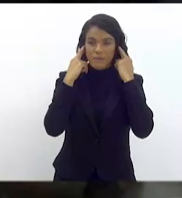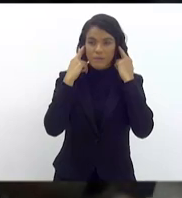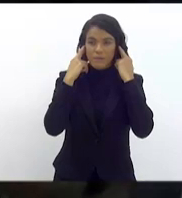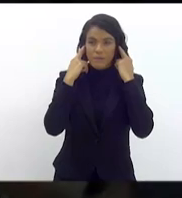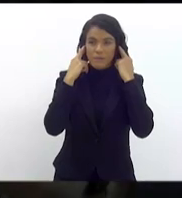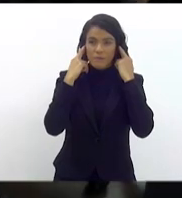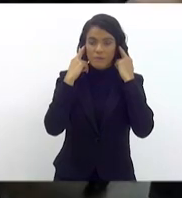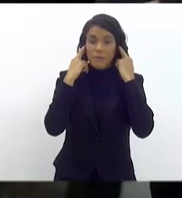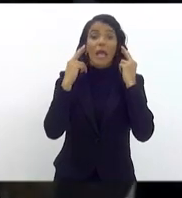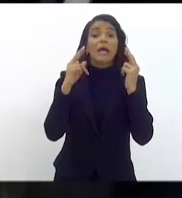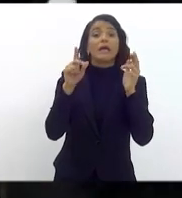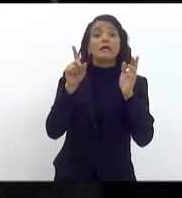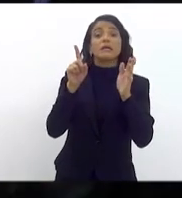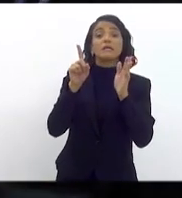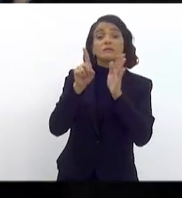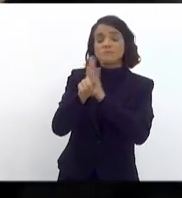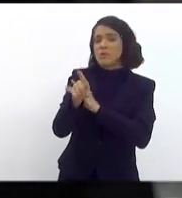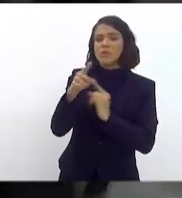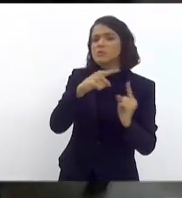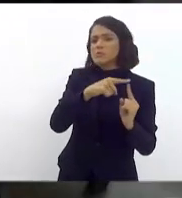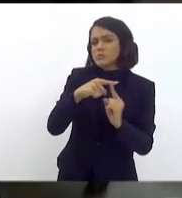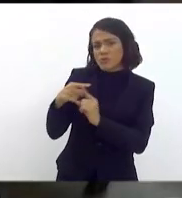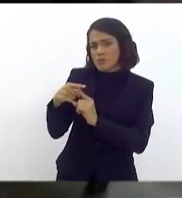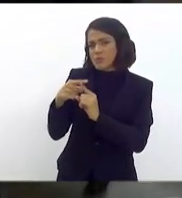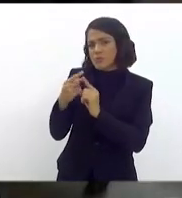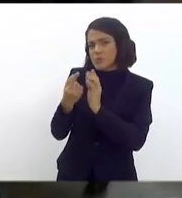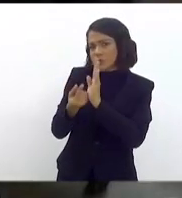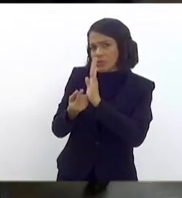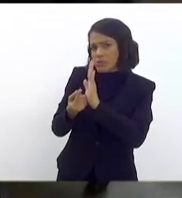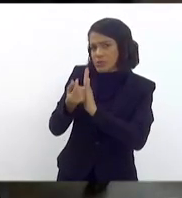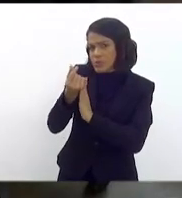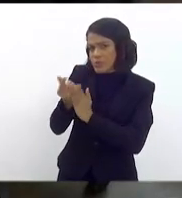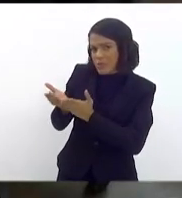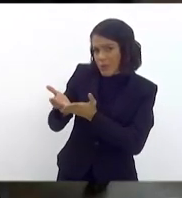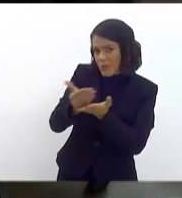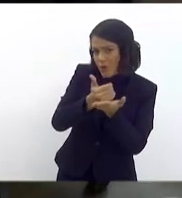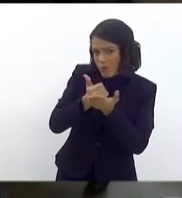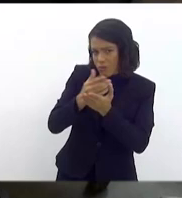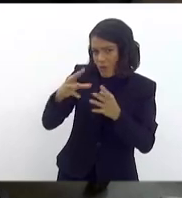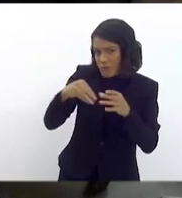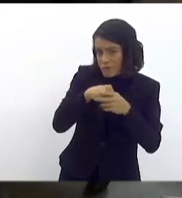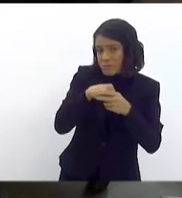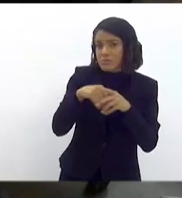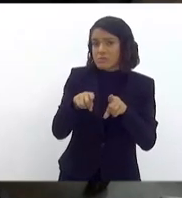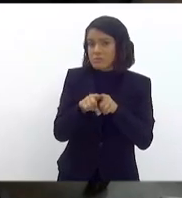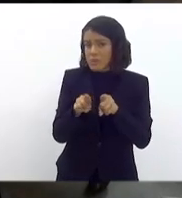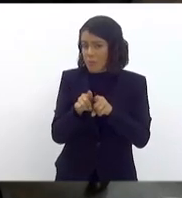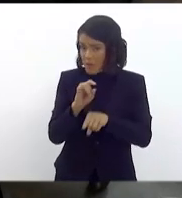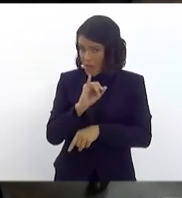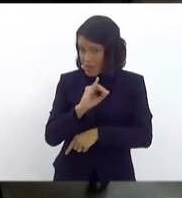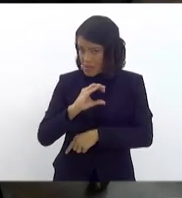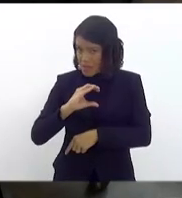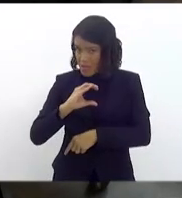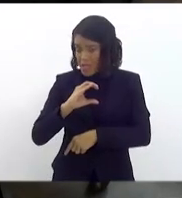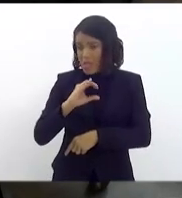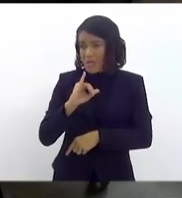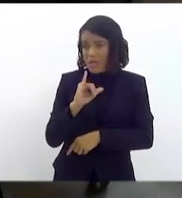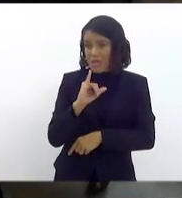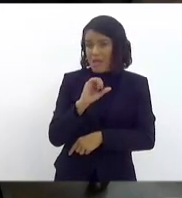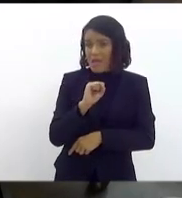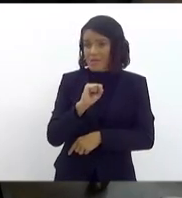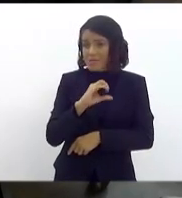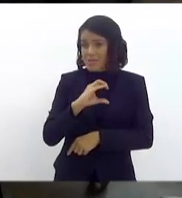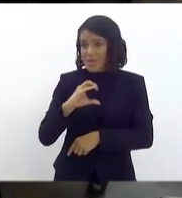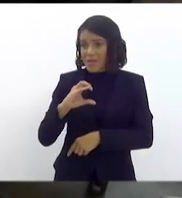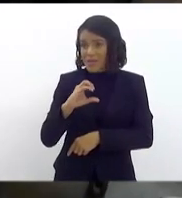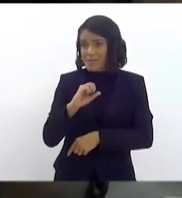Esse é um questionamento, presidente. Que tipo de tributo está inserido? E se há, por exemplo, ISS? Porque posso fazer uma sugestão?